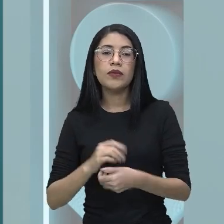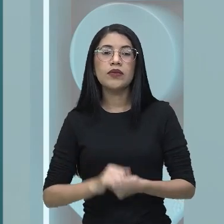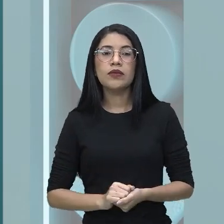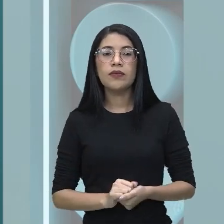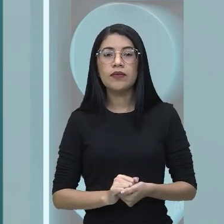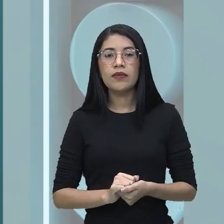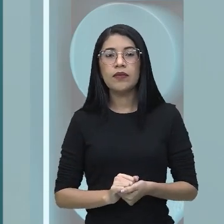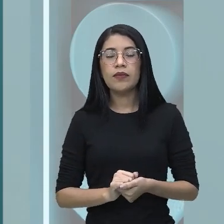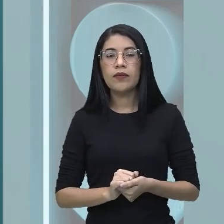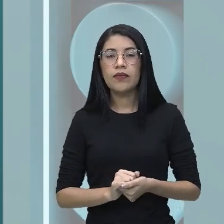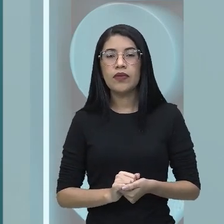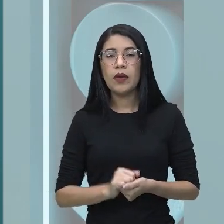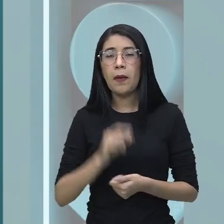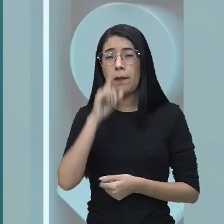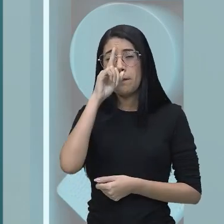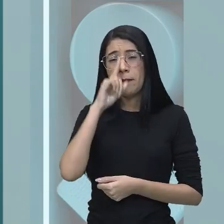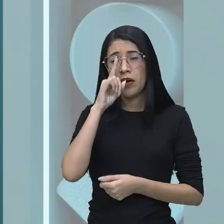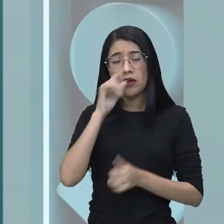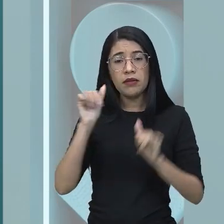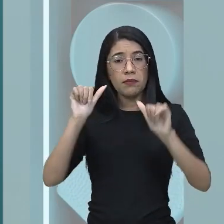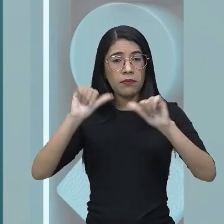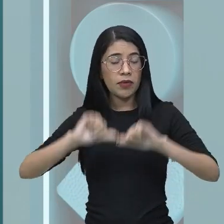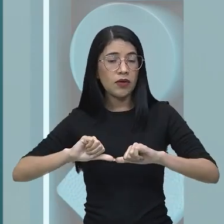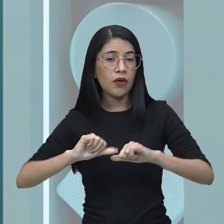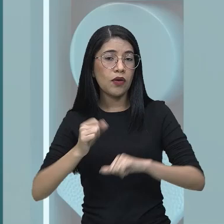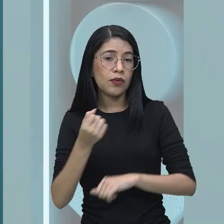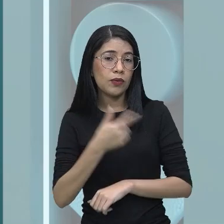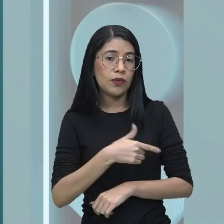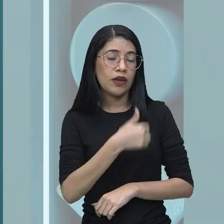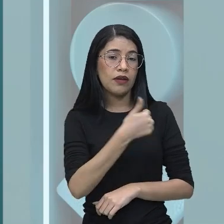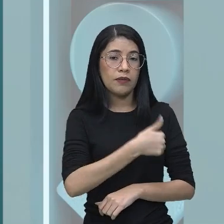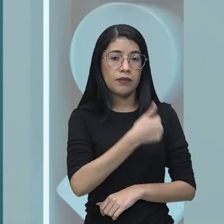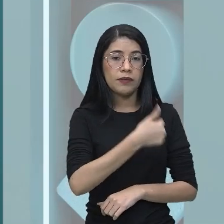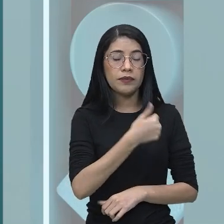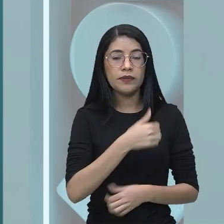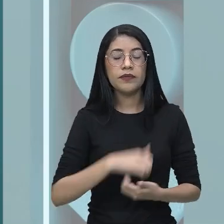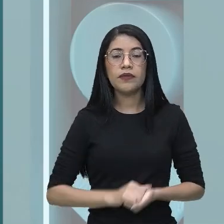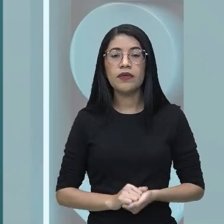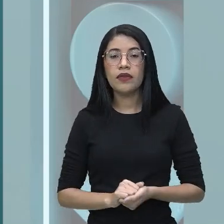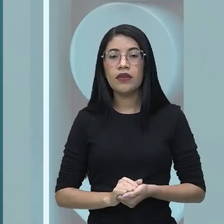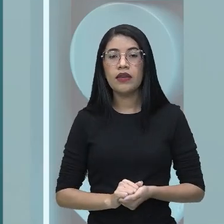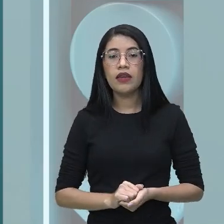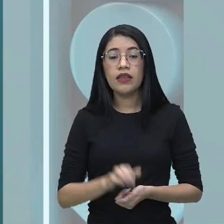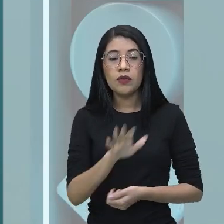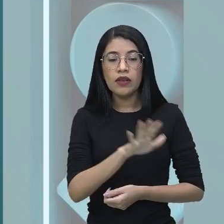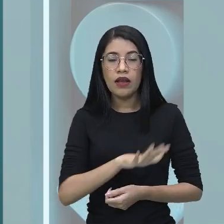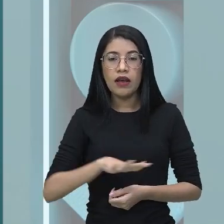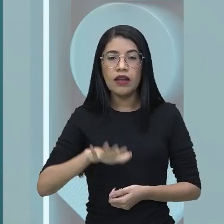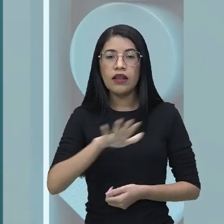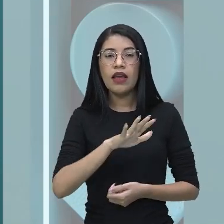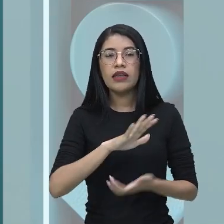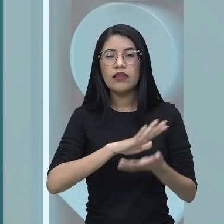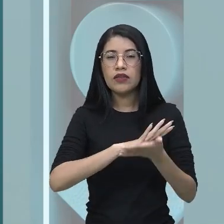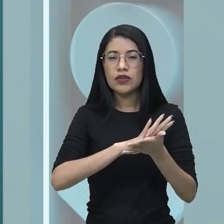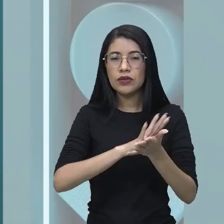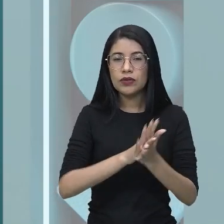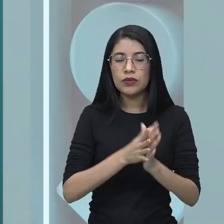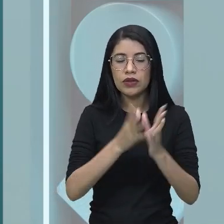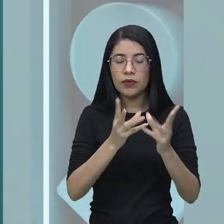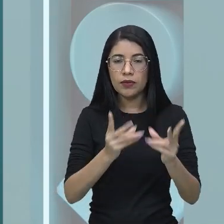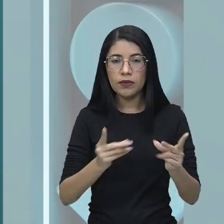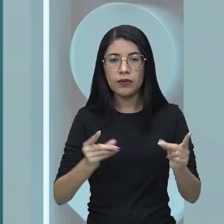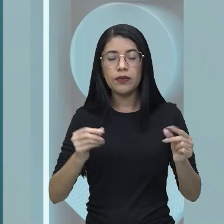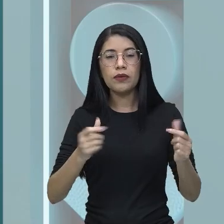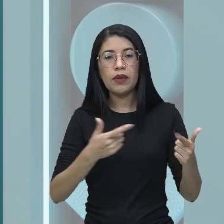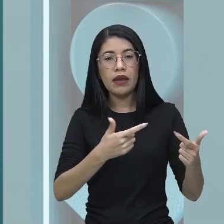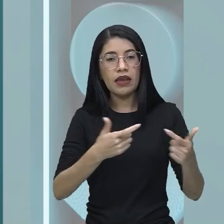tão feroz e é pior do que foi a primeira e diante desse cenário de destruição desse cenário de